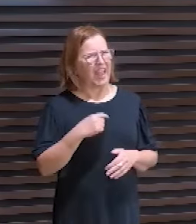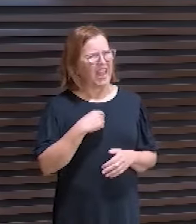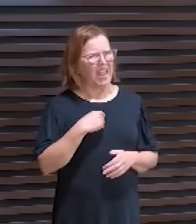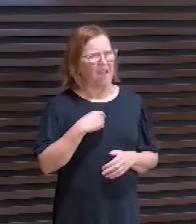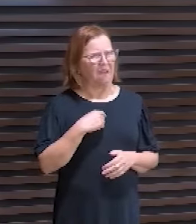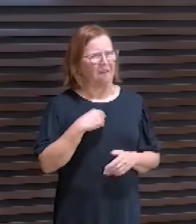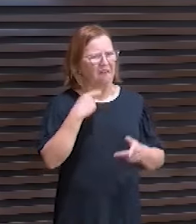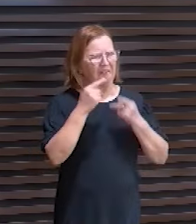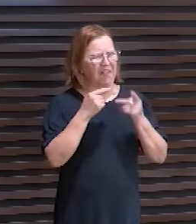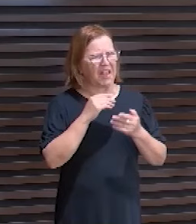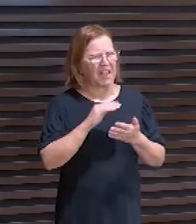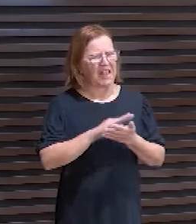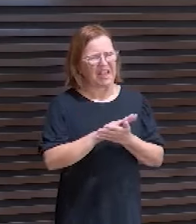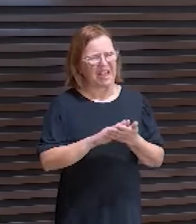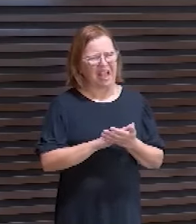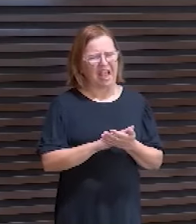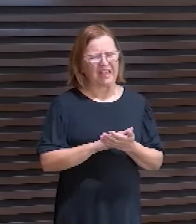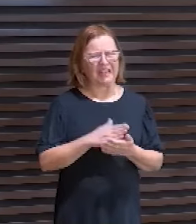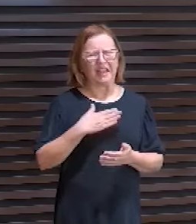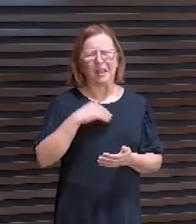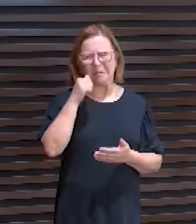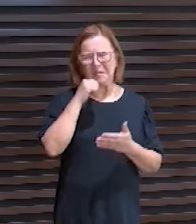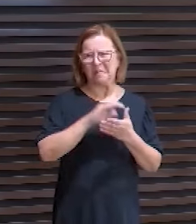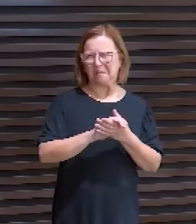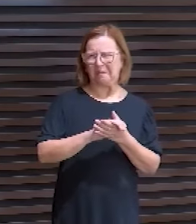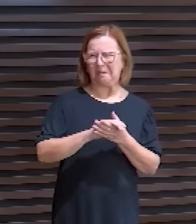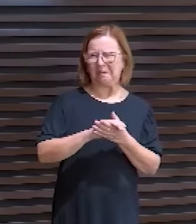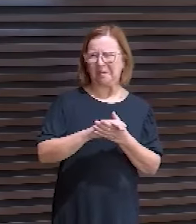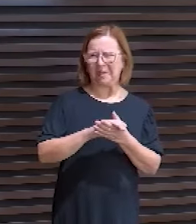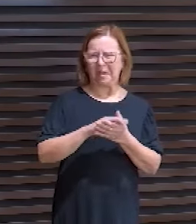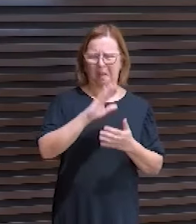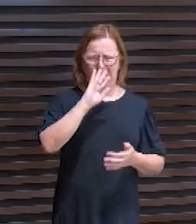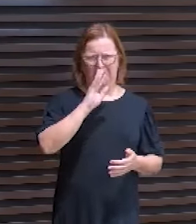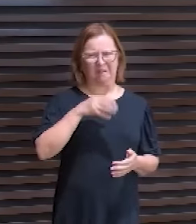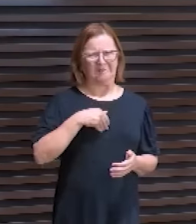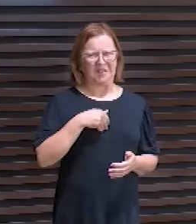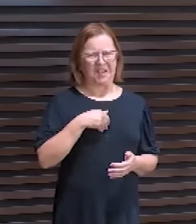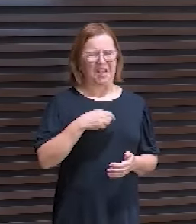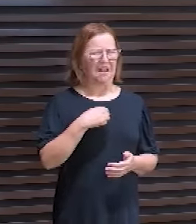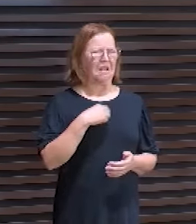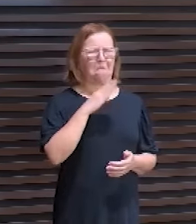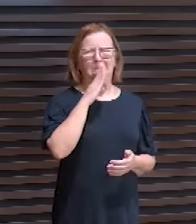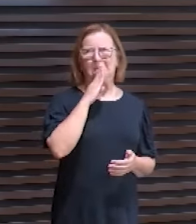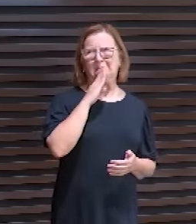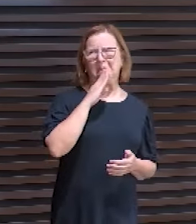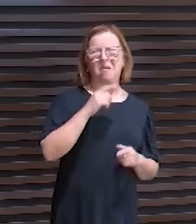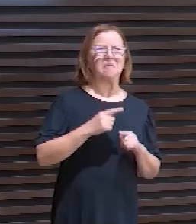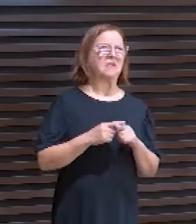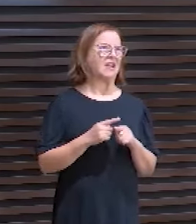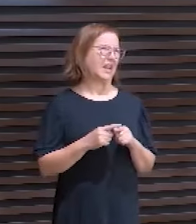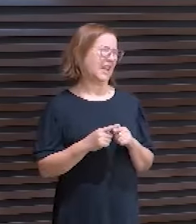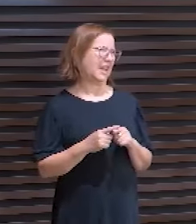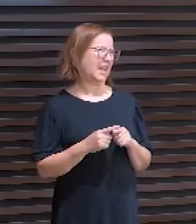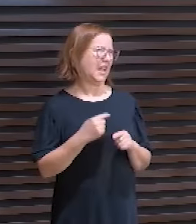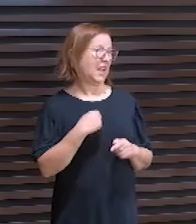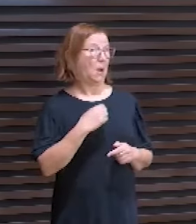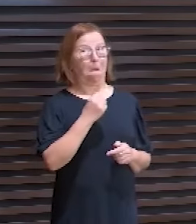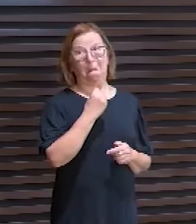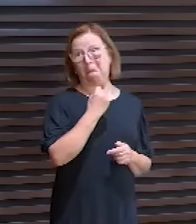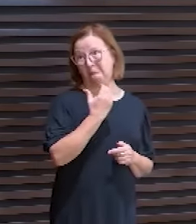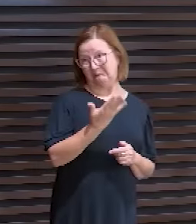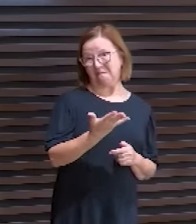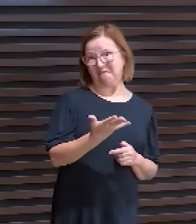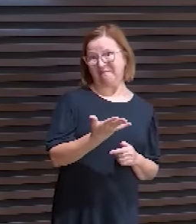tá me acusando de alguma coisa tá me falando alguma coisa que eu não tô gostando e eu não vou falar nada porque afinal de contas eu sou